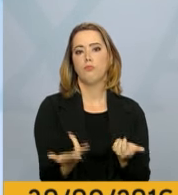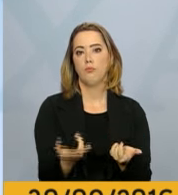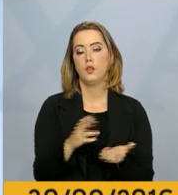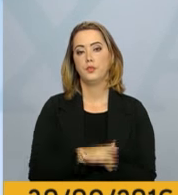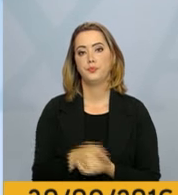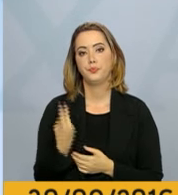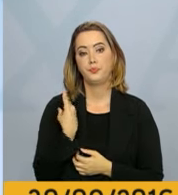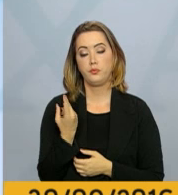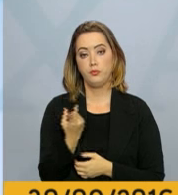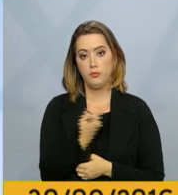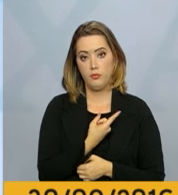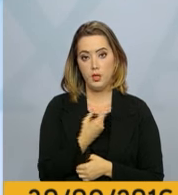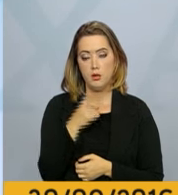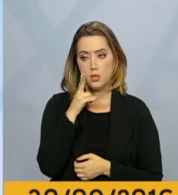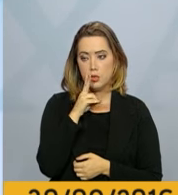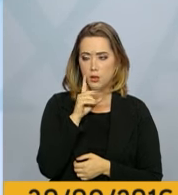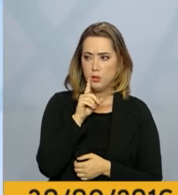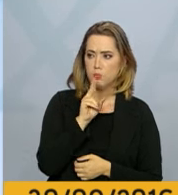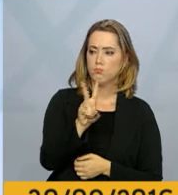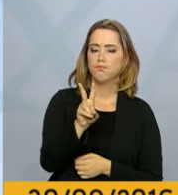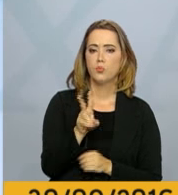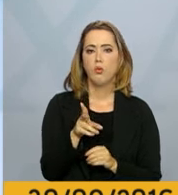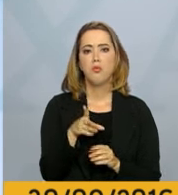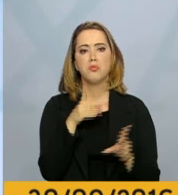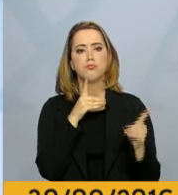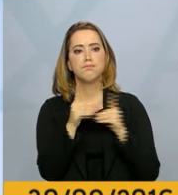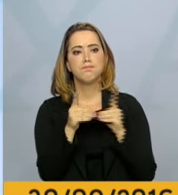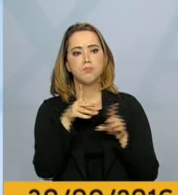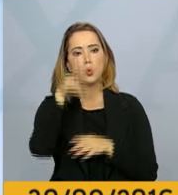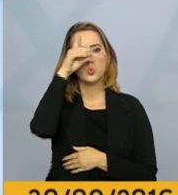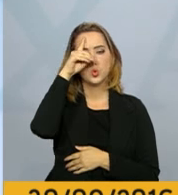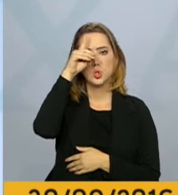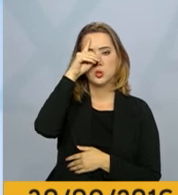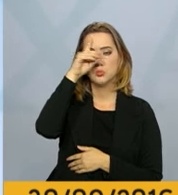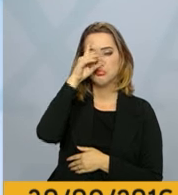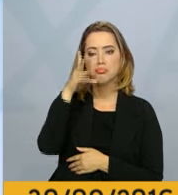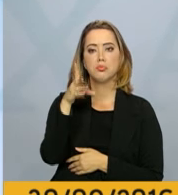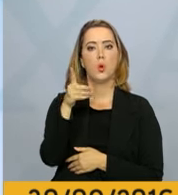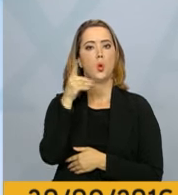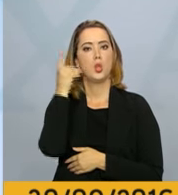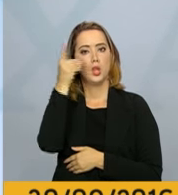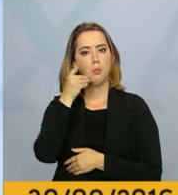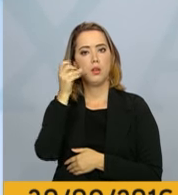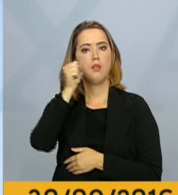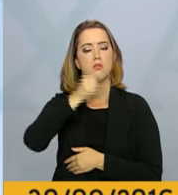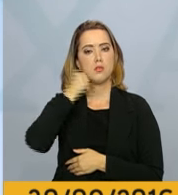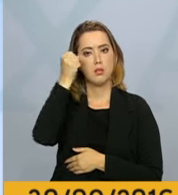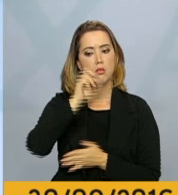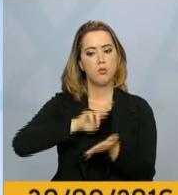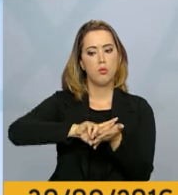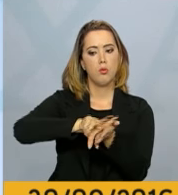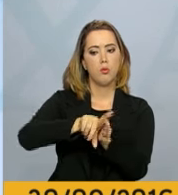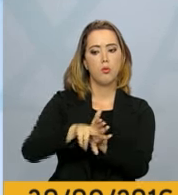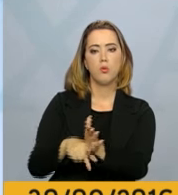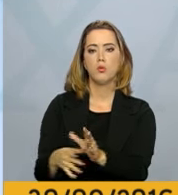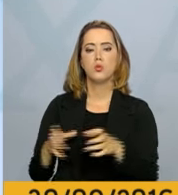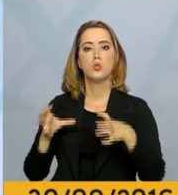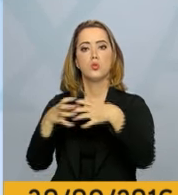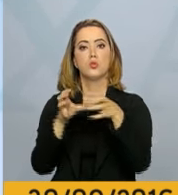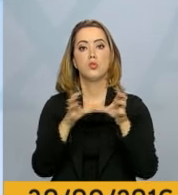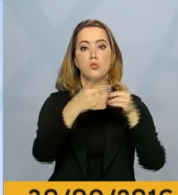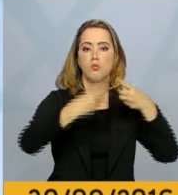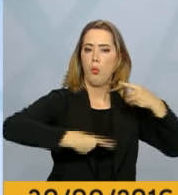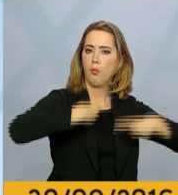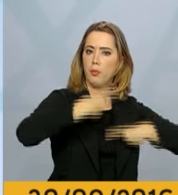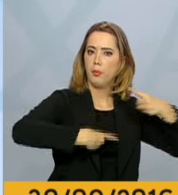E eu vejo isso nos contatos diários com senadores e deputados de diferentes partidos. Verifico ser compartilhada a